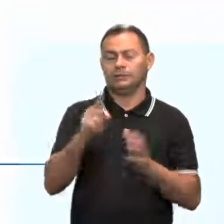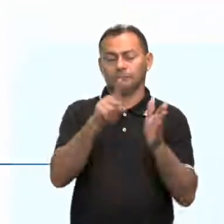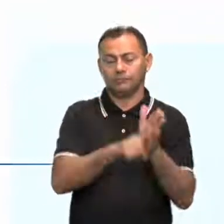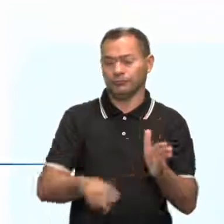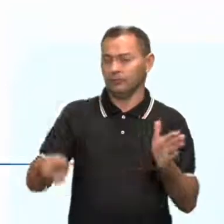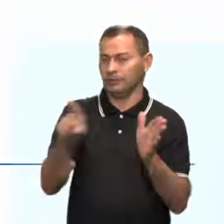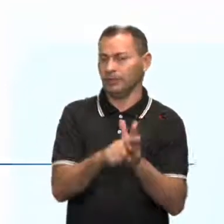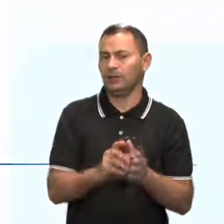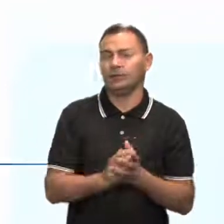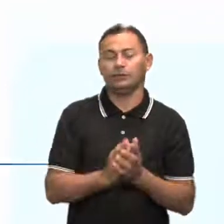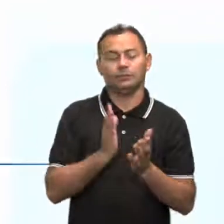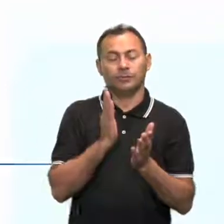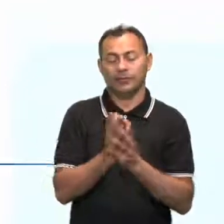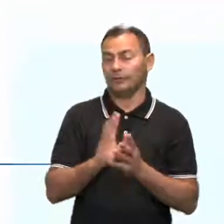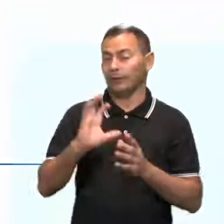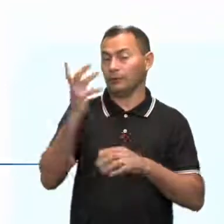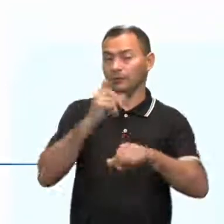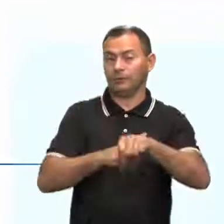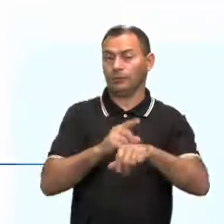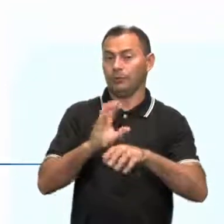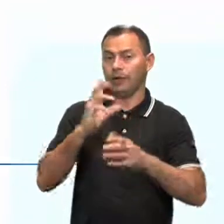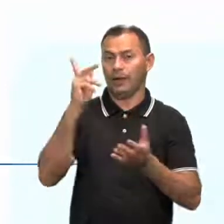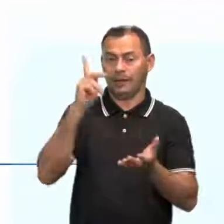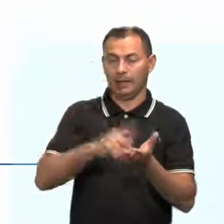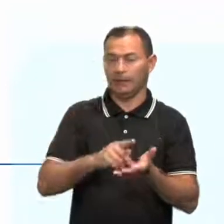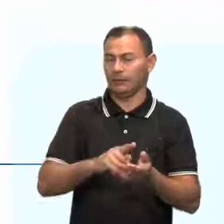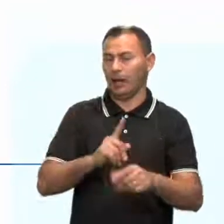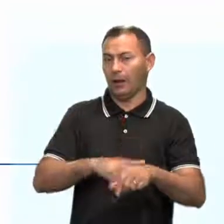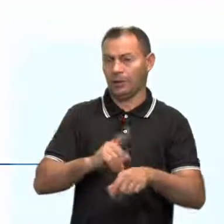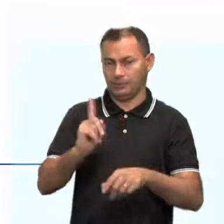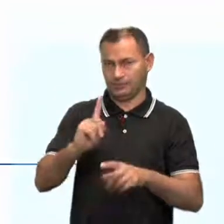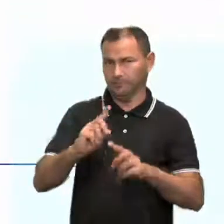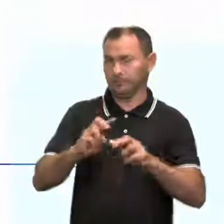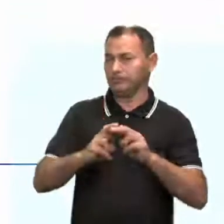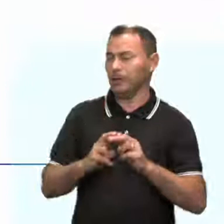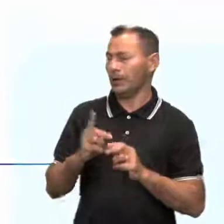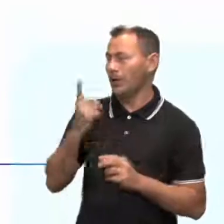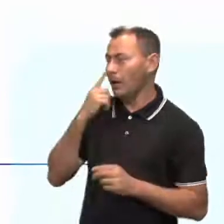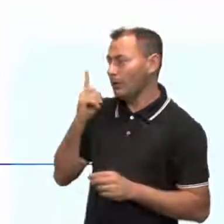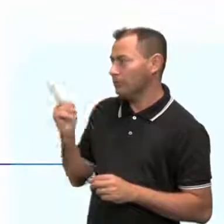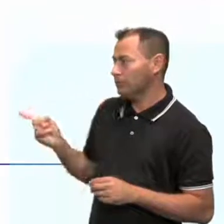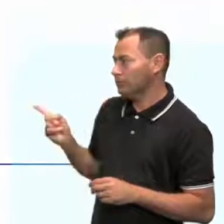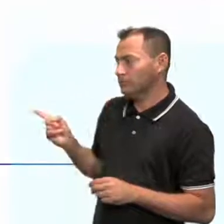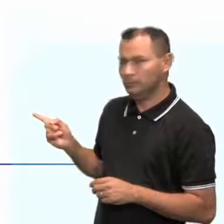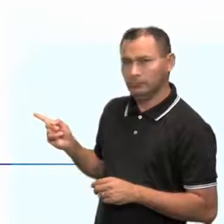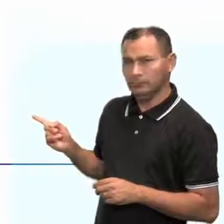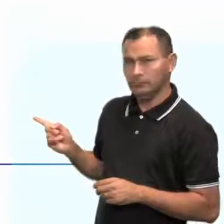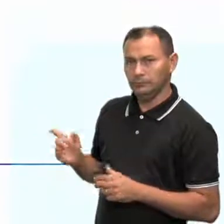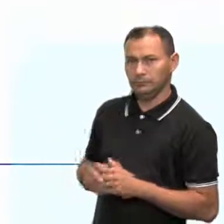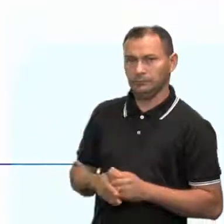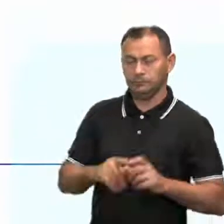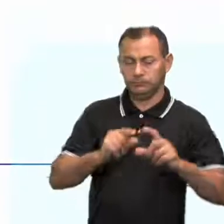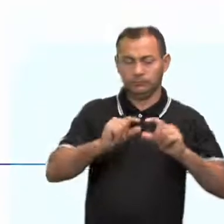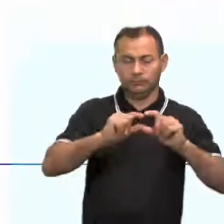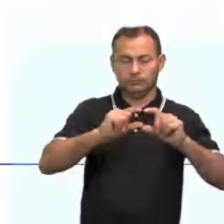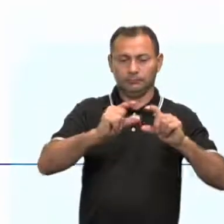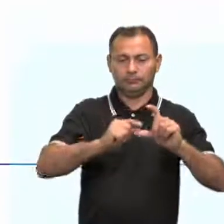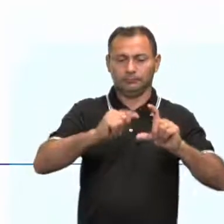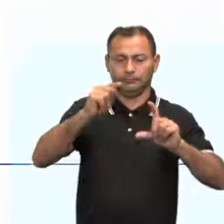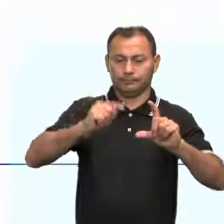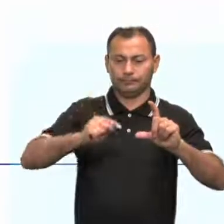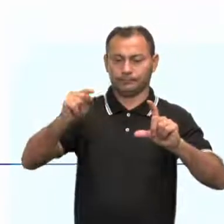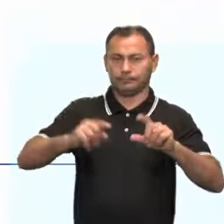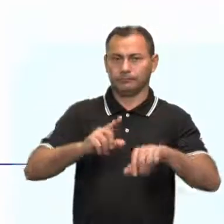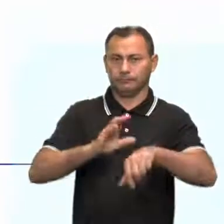a maneira assíncrona de transmitir. Então, observando o gráfico, você vê que